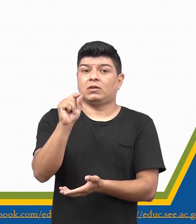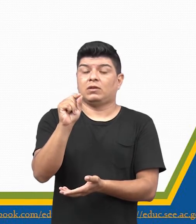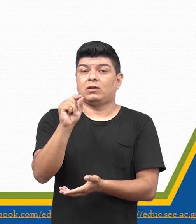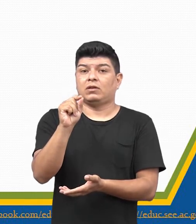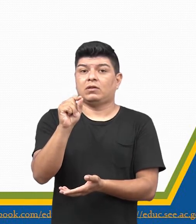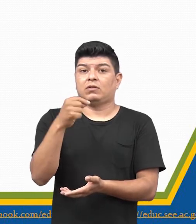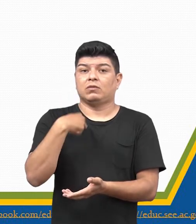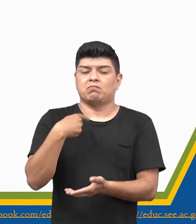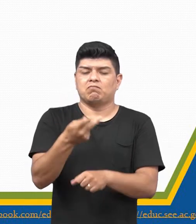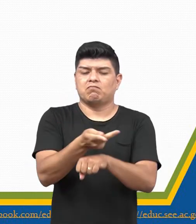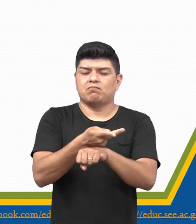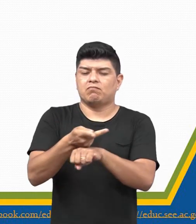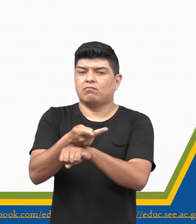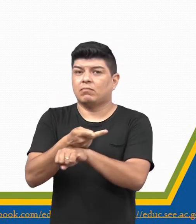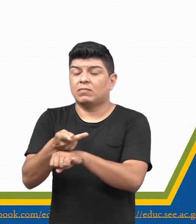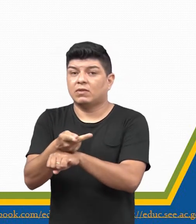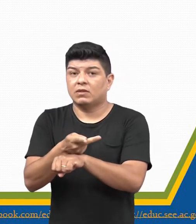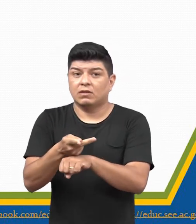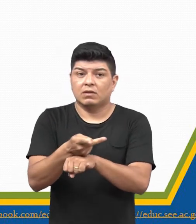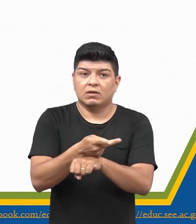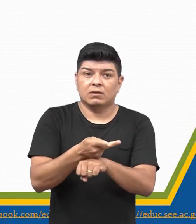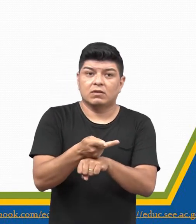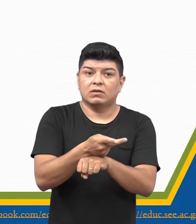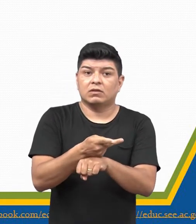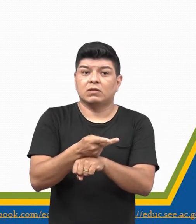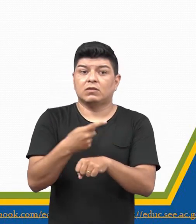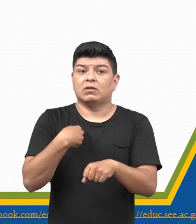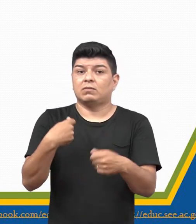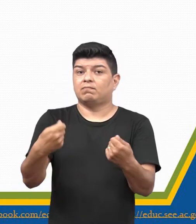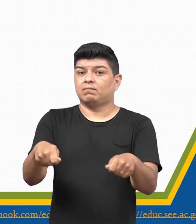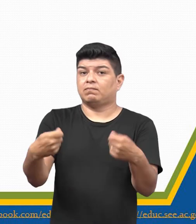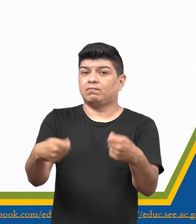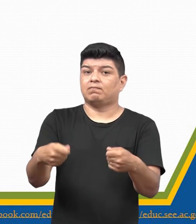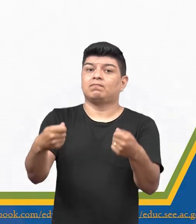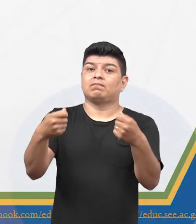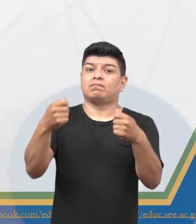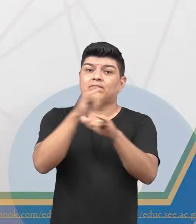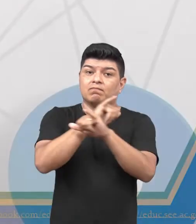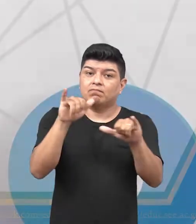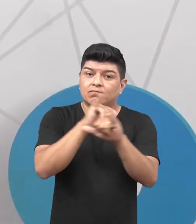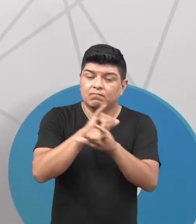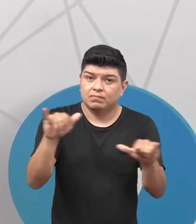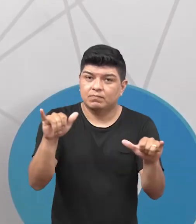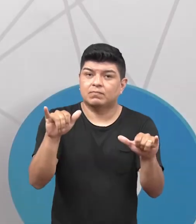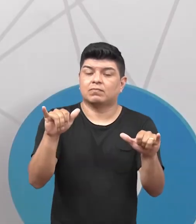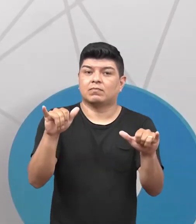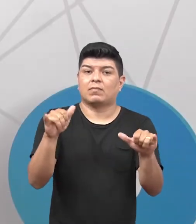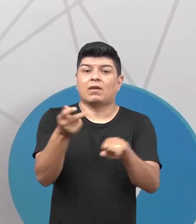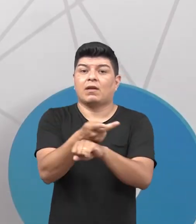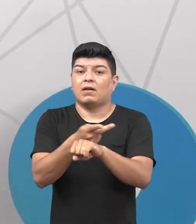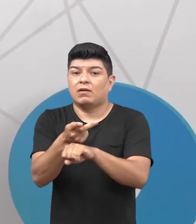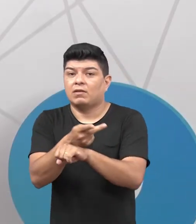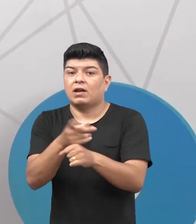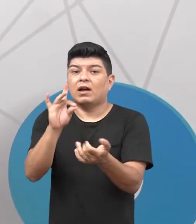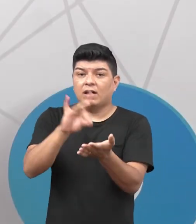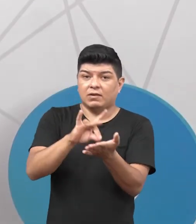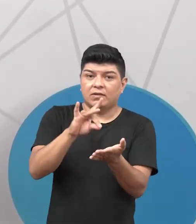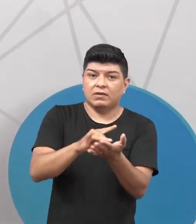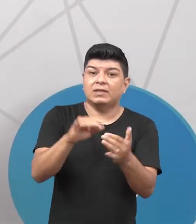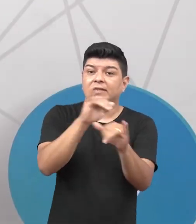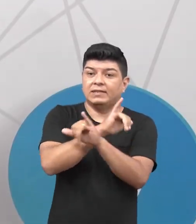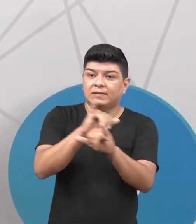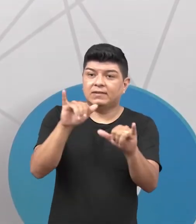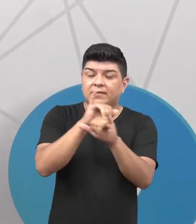nós devemos procurar e deve ser aquela coisa que nós devemos dizer. Nós devemos procurar a verdade e